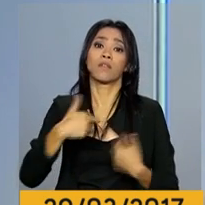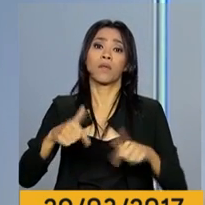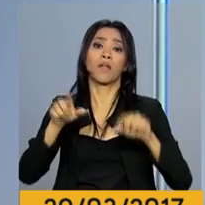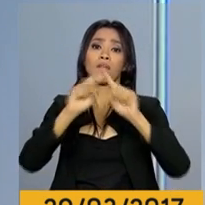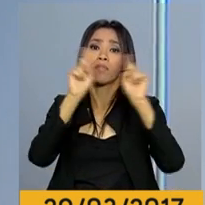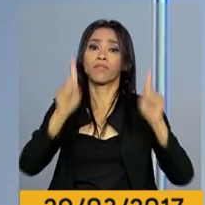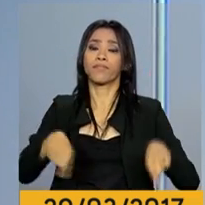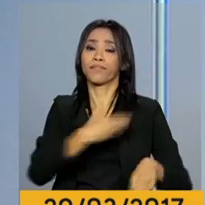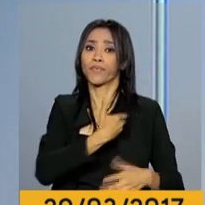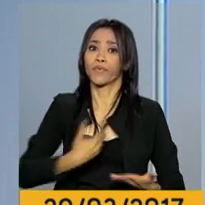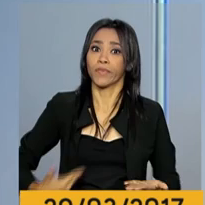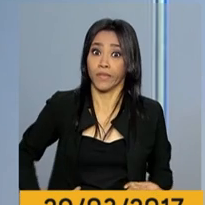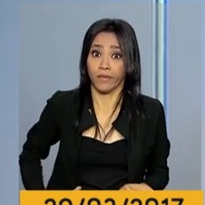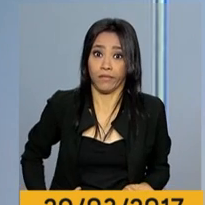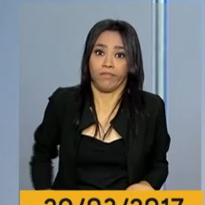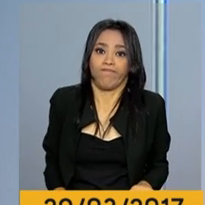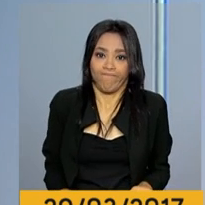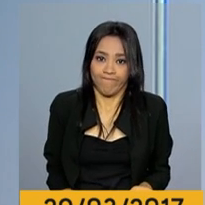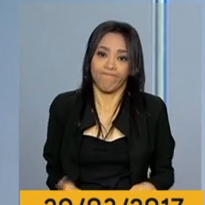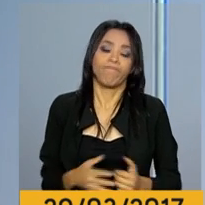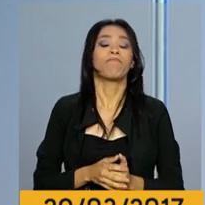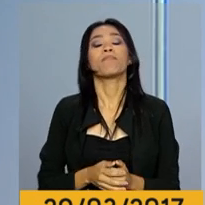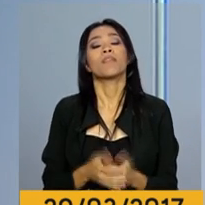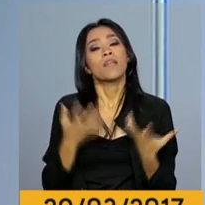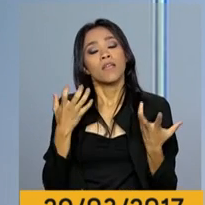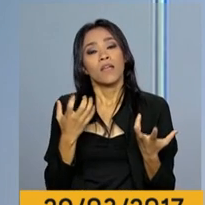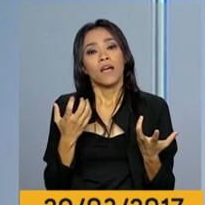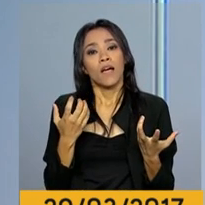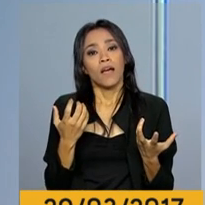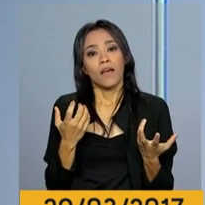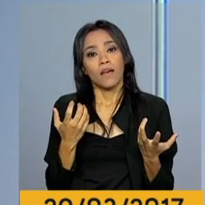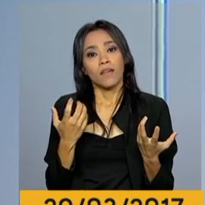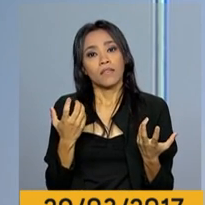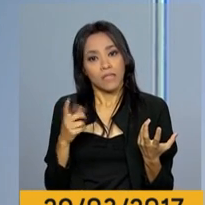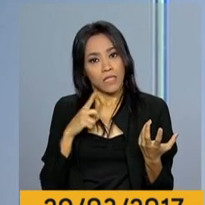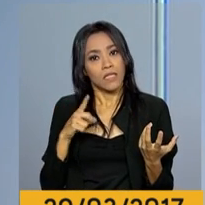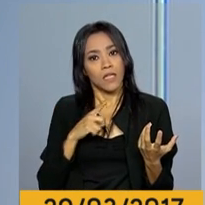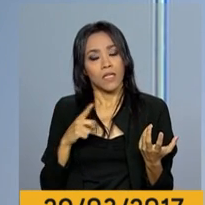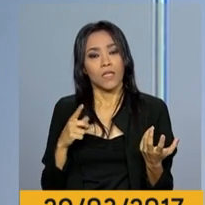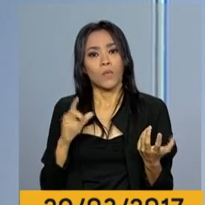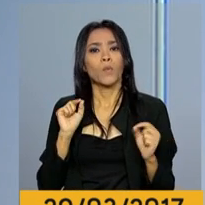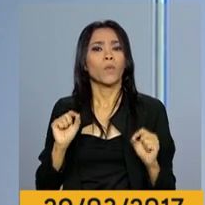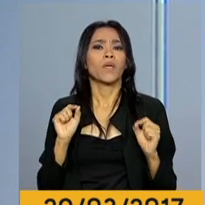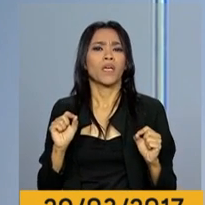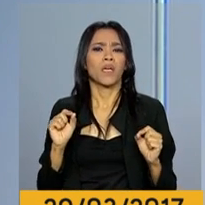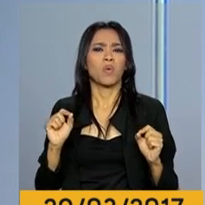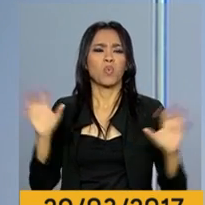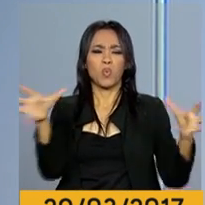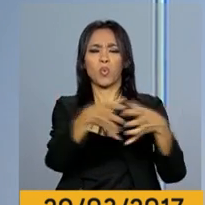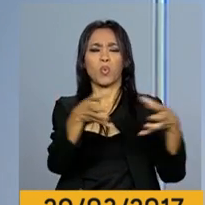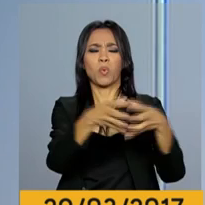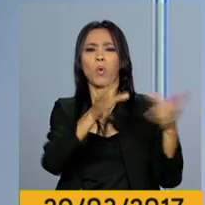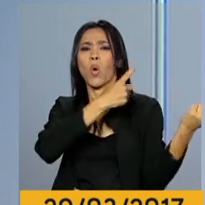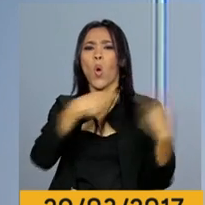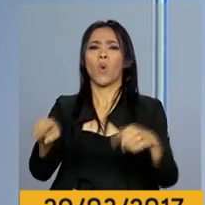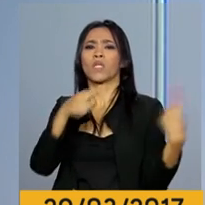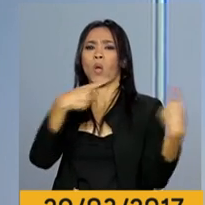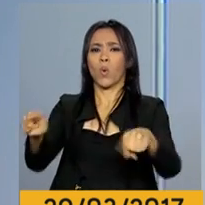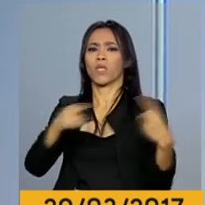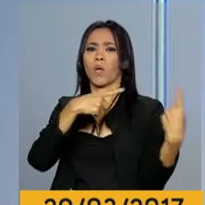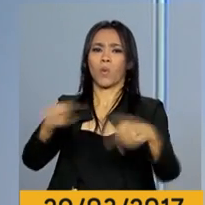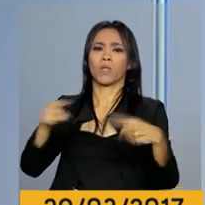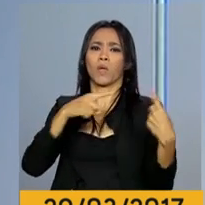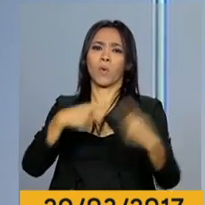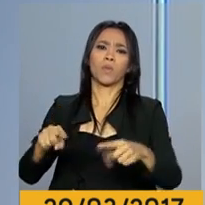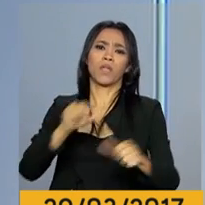então o que é que pode acontecer vamos dizer e como há uma campanha muito grande contra a previdência social se eu